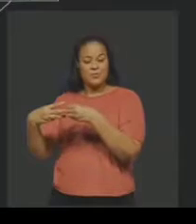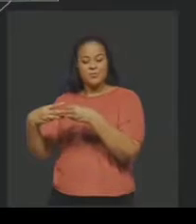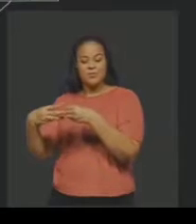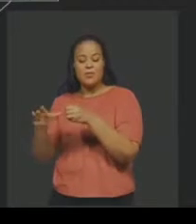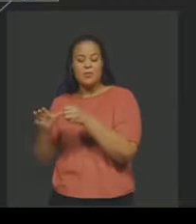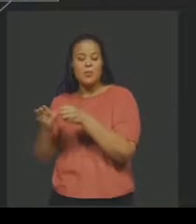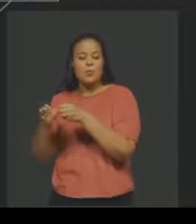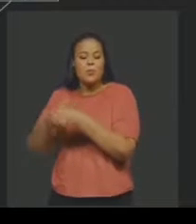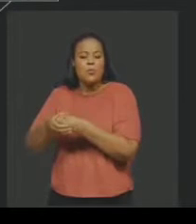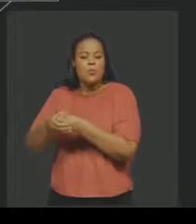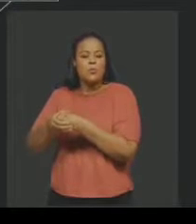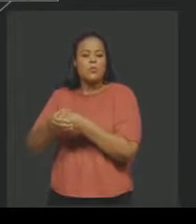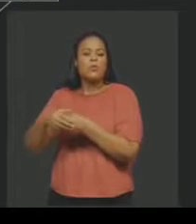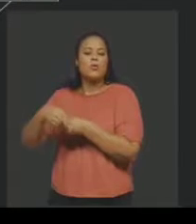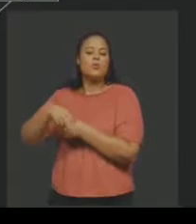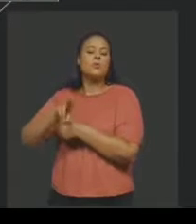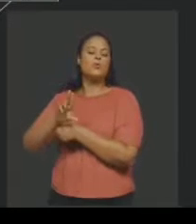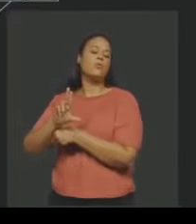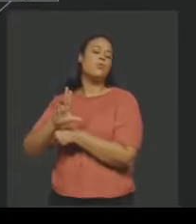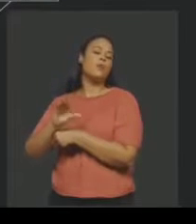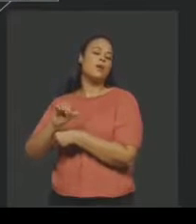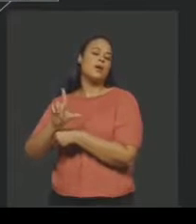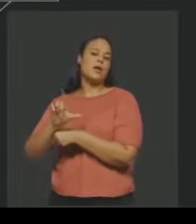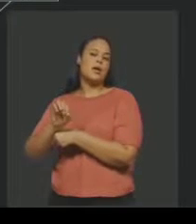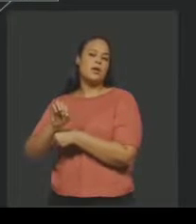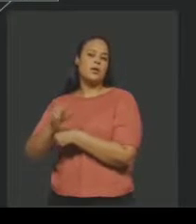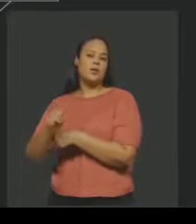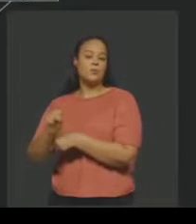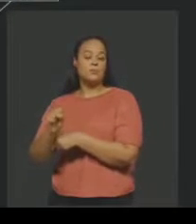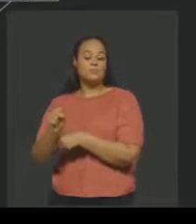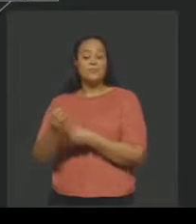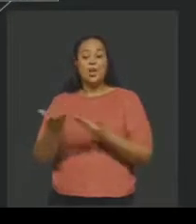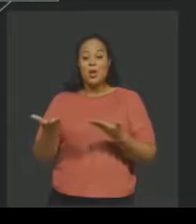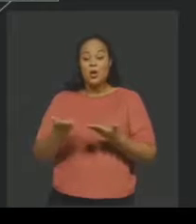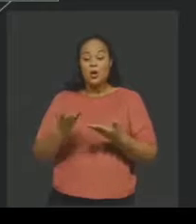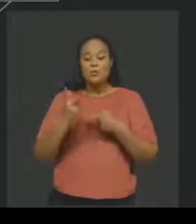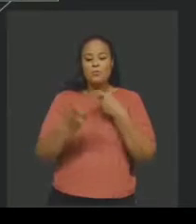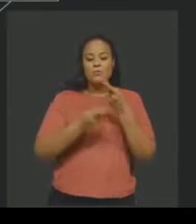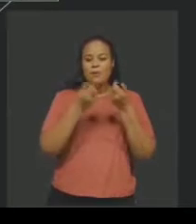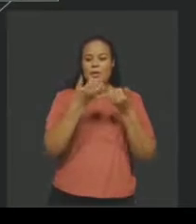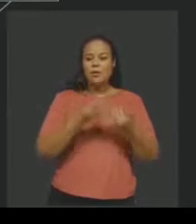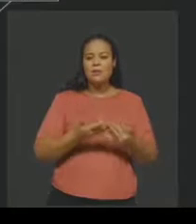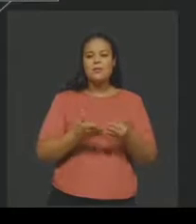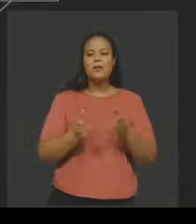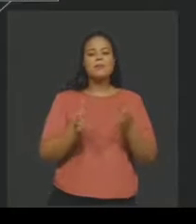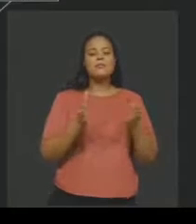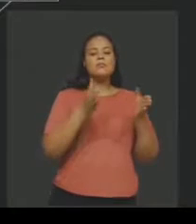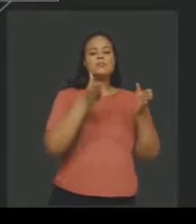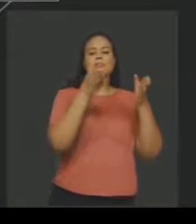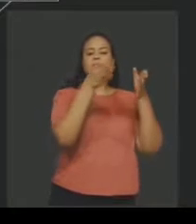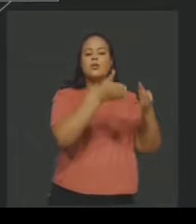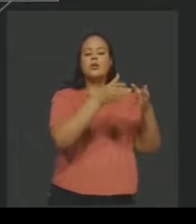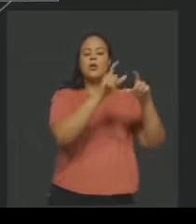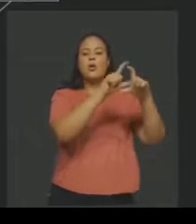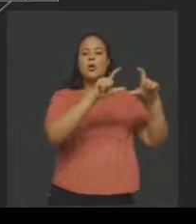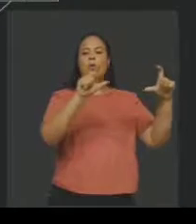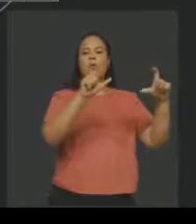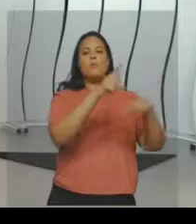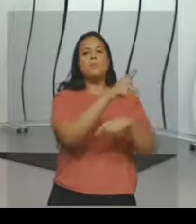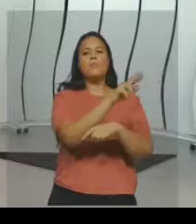os procariotos. Os procariotos envolvem tanto as árqueas, que antigamente era chamado